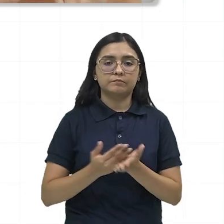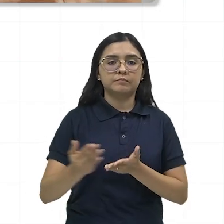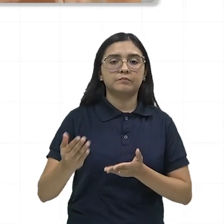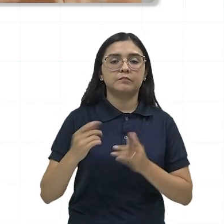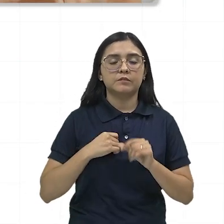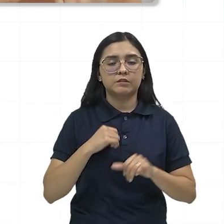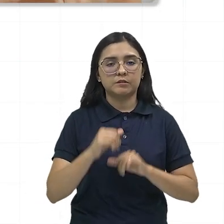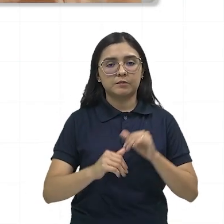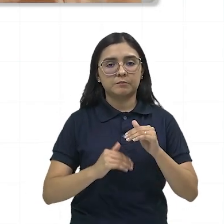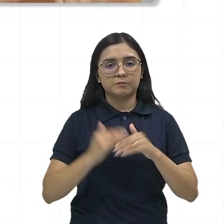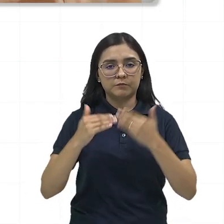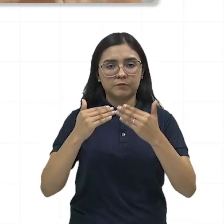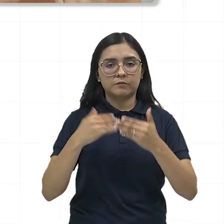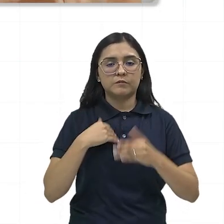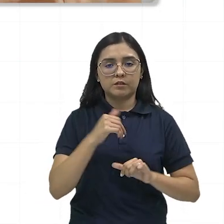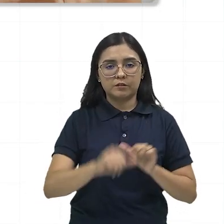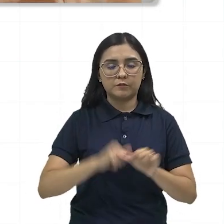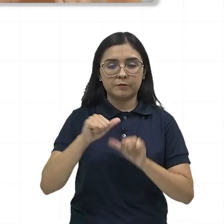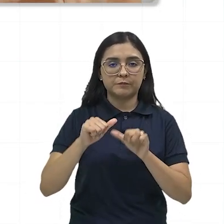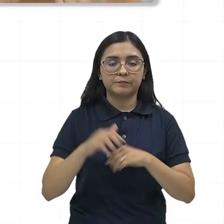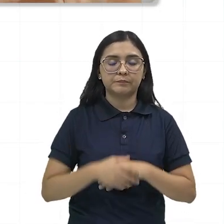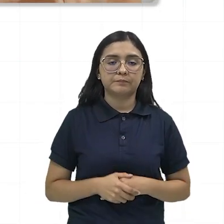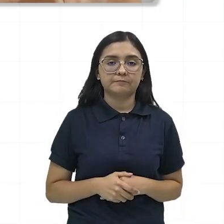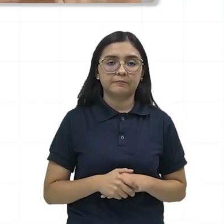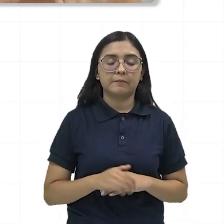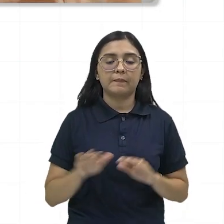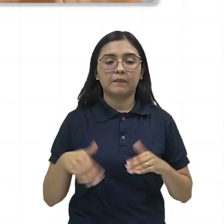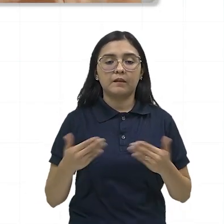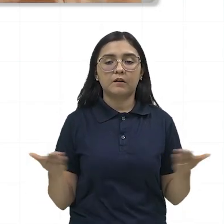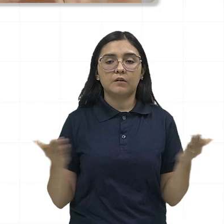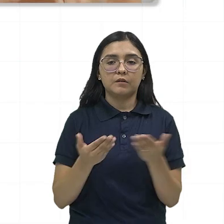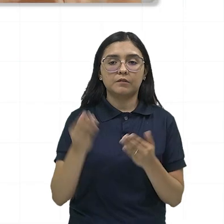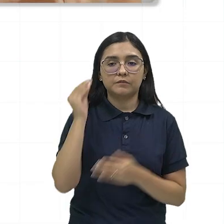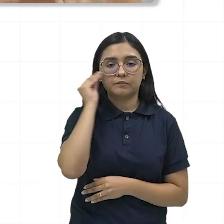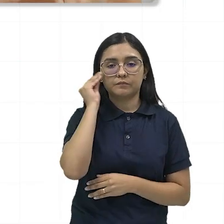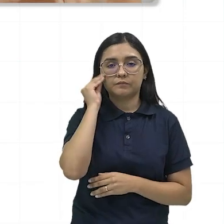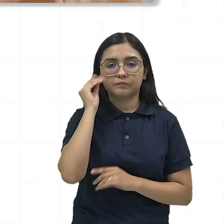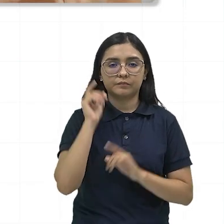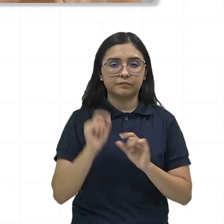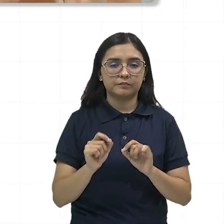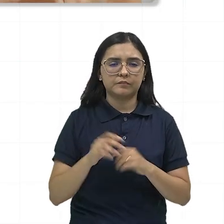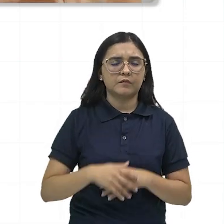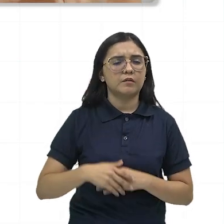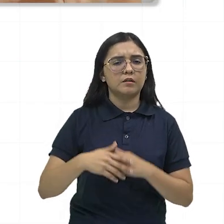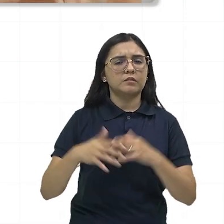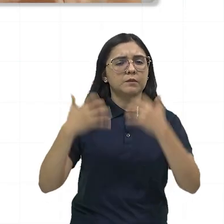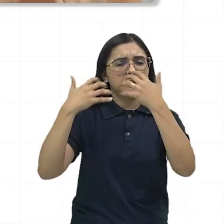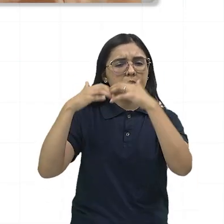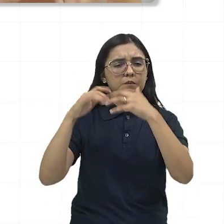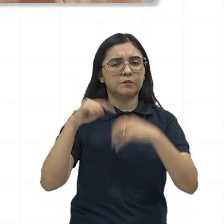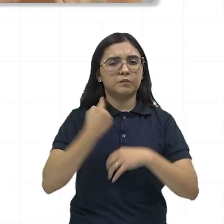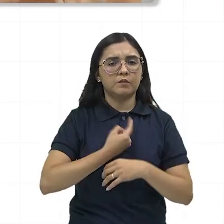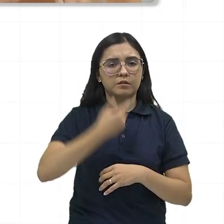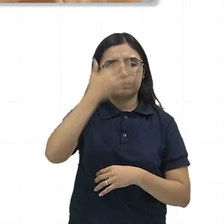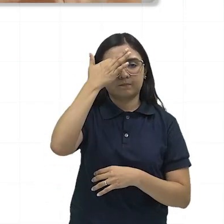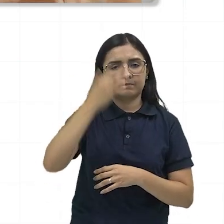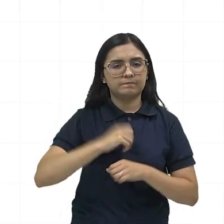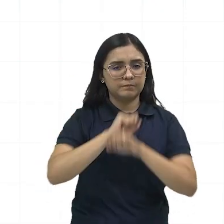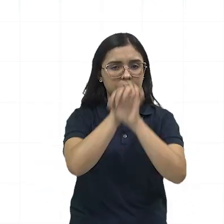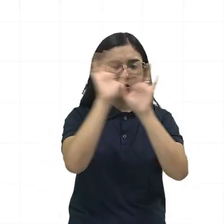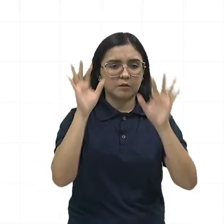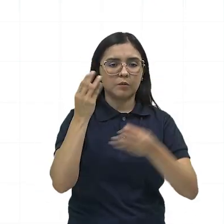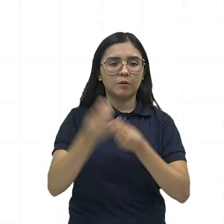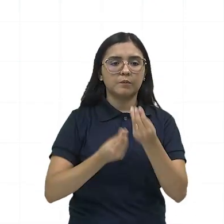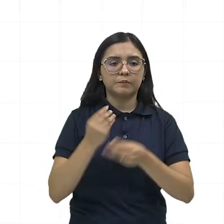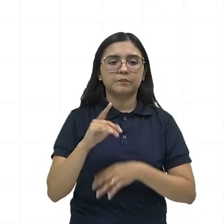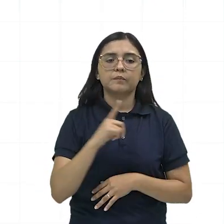essa transformação, tá certo? Agora acompanha comigo aqui esse raciocínio, né, para a gente entender melhor como é que funciona tudo.